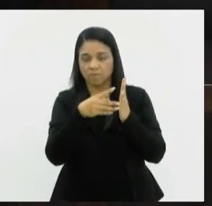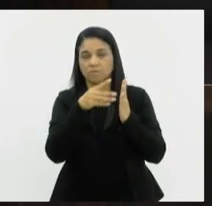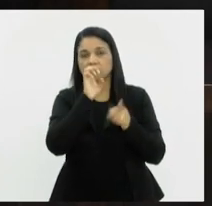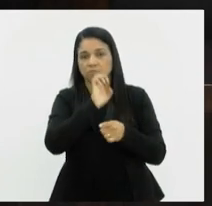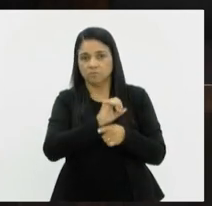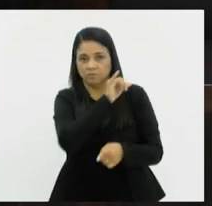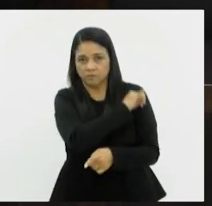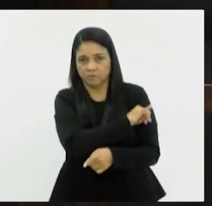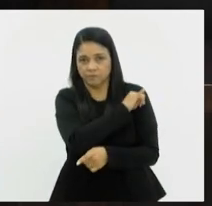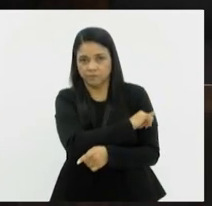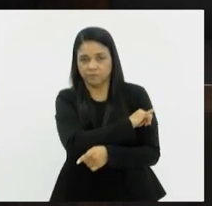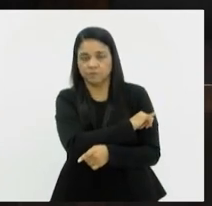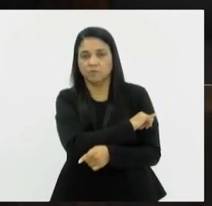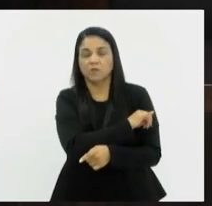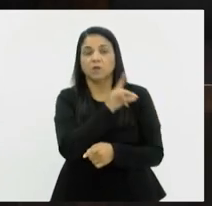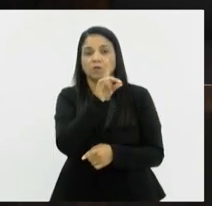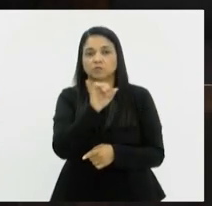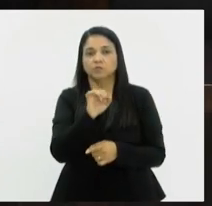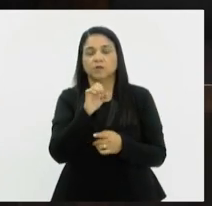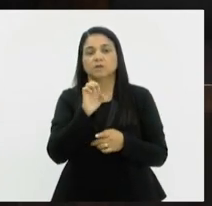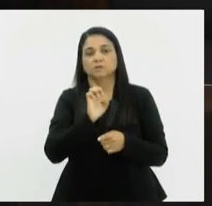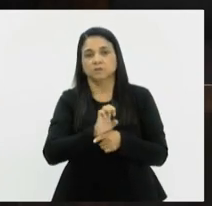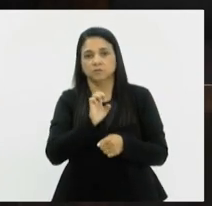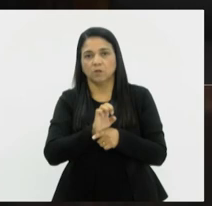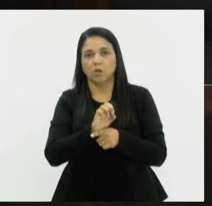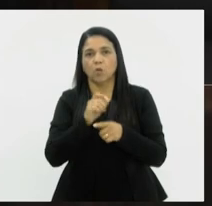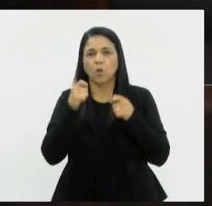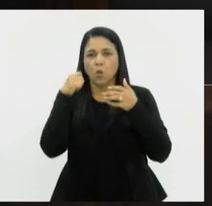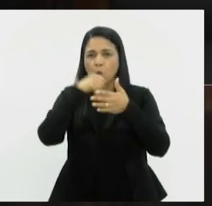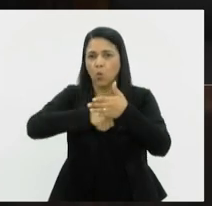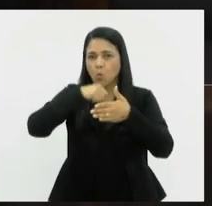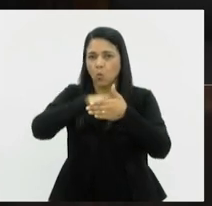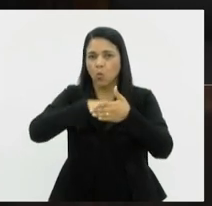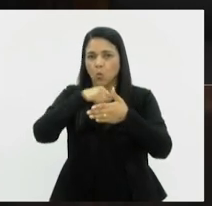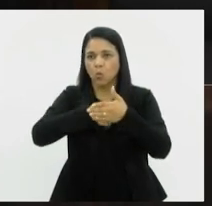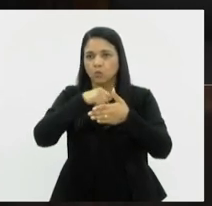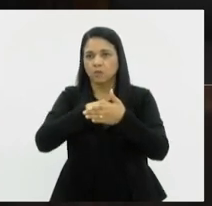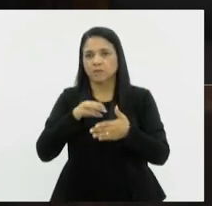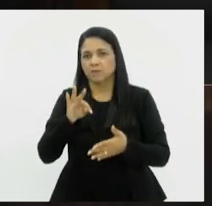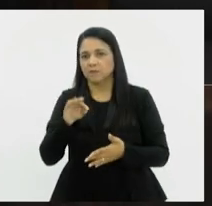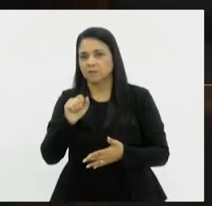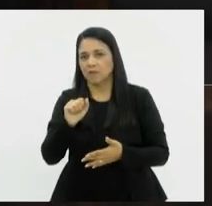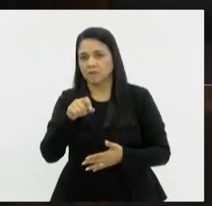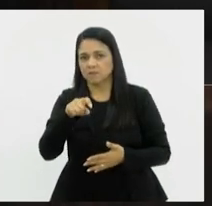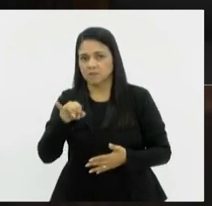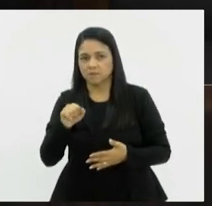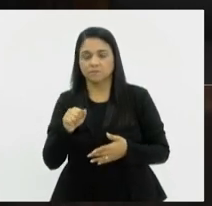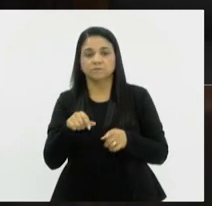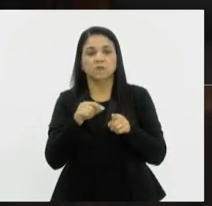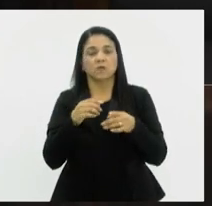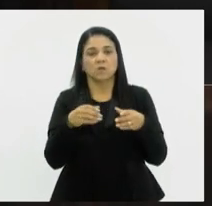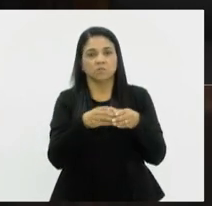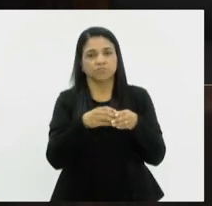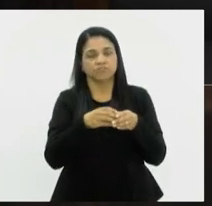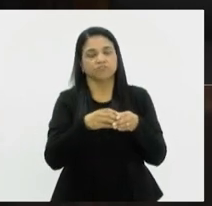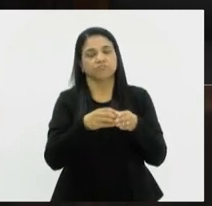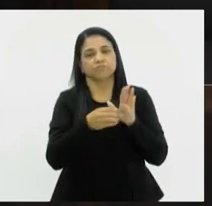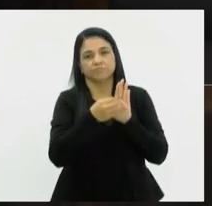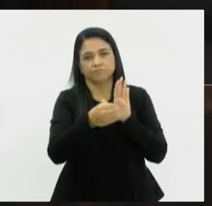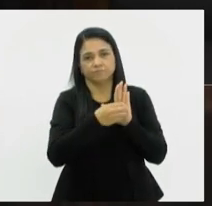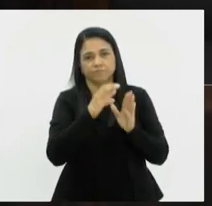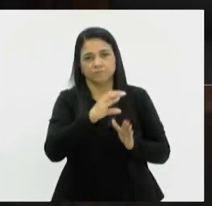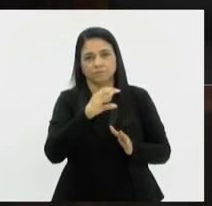do Estado do Rio de Janeiro o Dia Estadual da Luta contra a Atáxia. Pareceres das comissões Constituição e Justiça